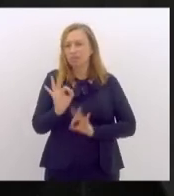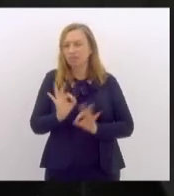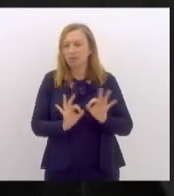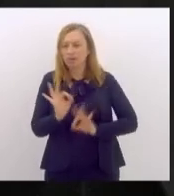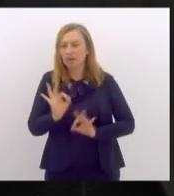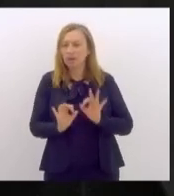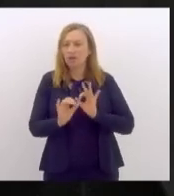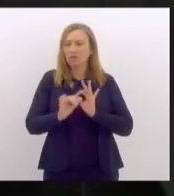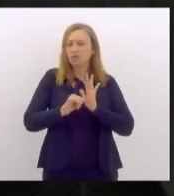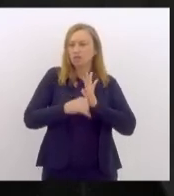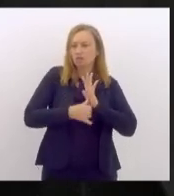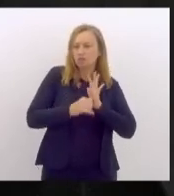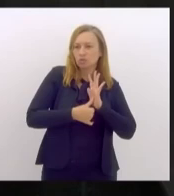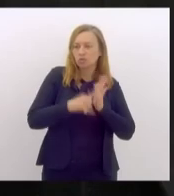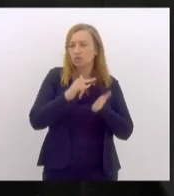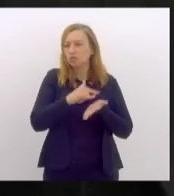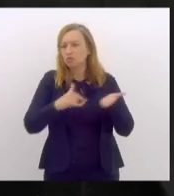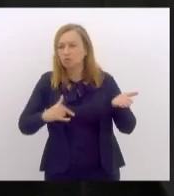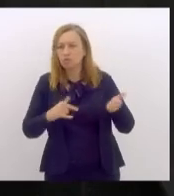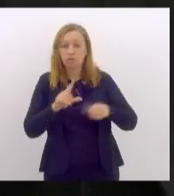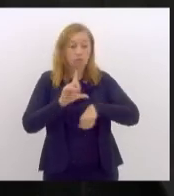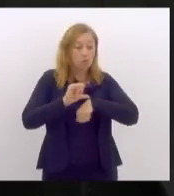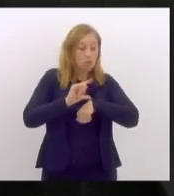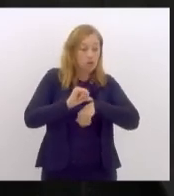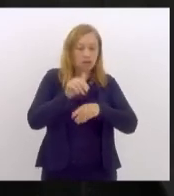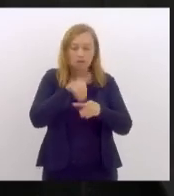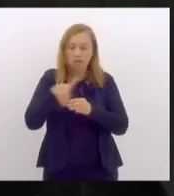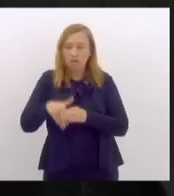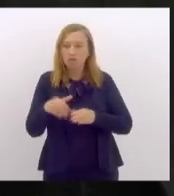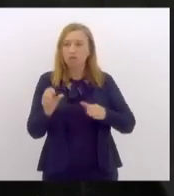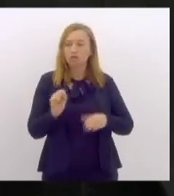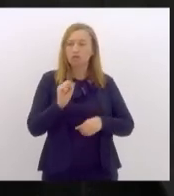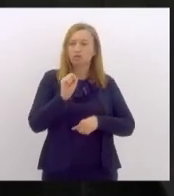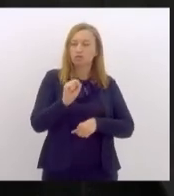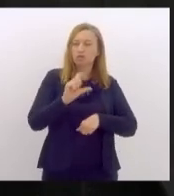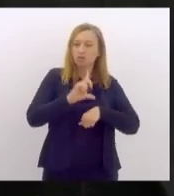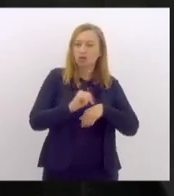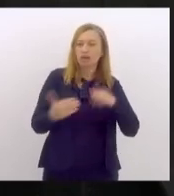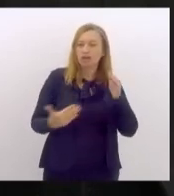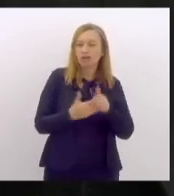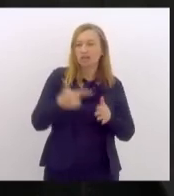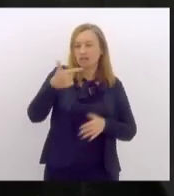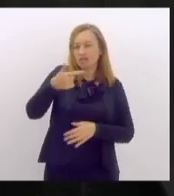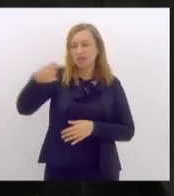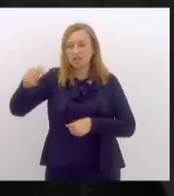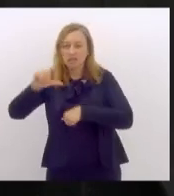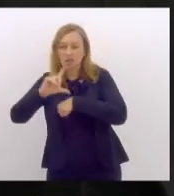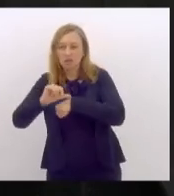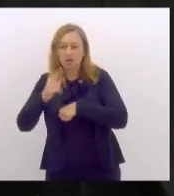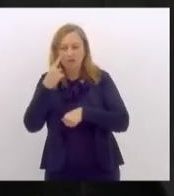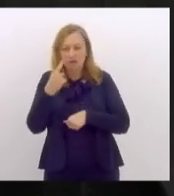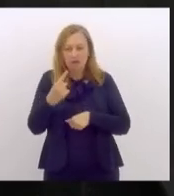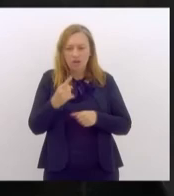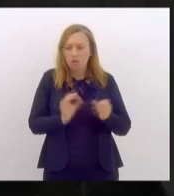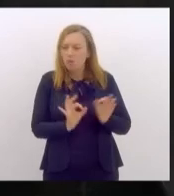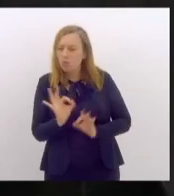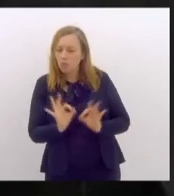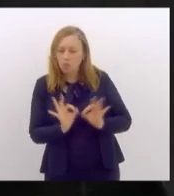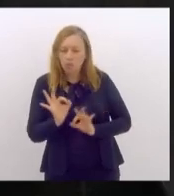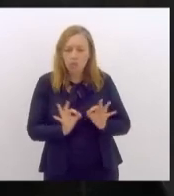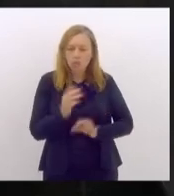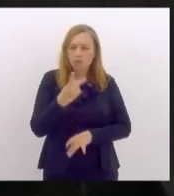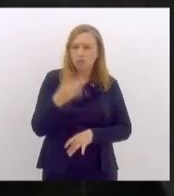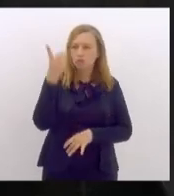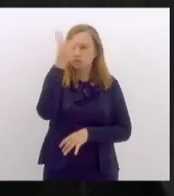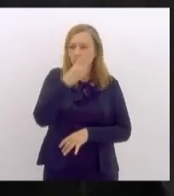orientem pelos horários de votação das oito às 17 horas então calcula né organizam o seu